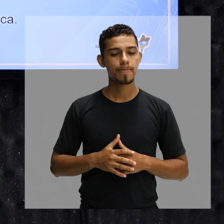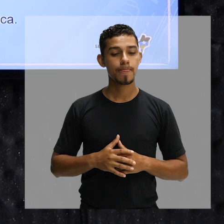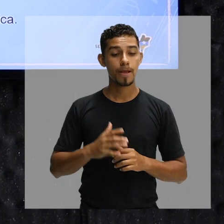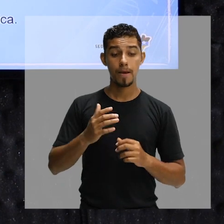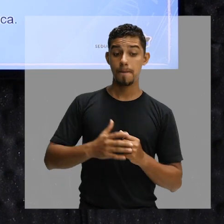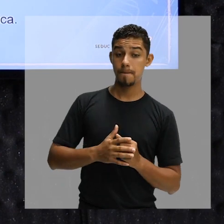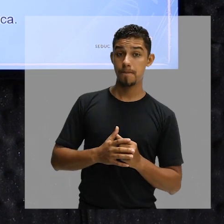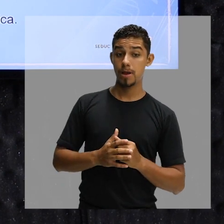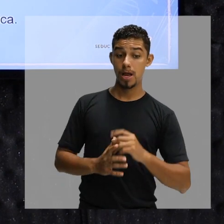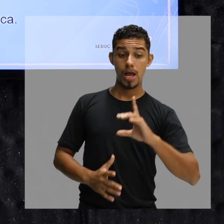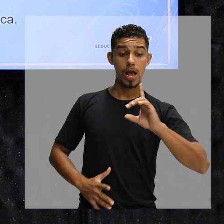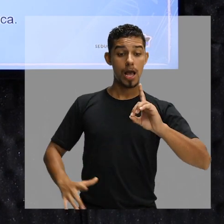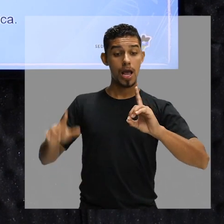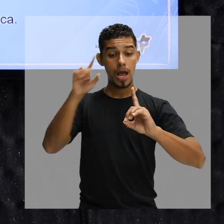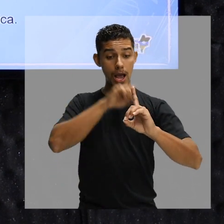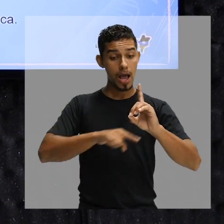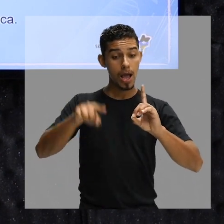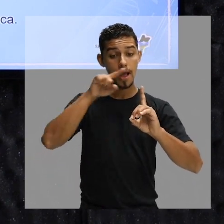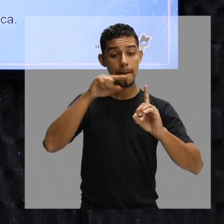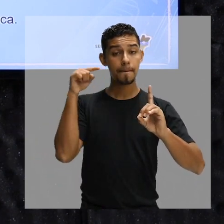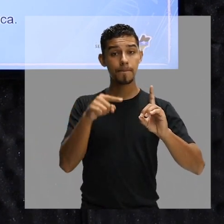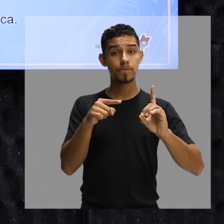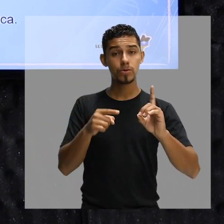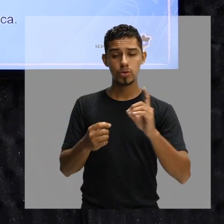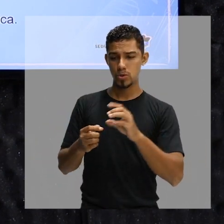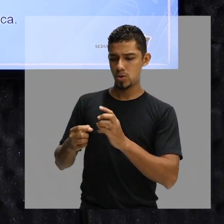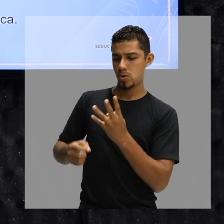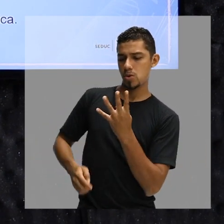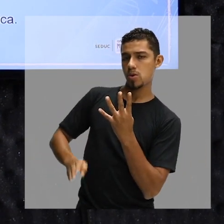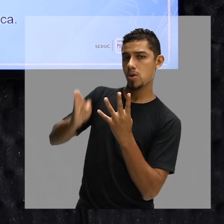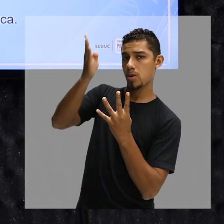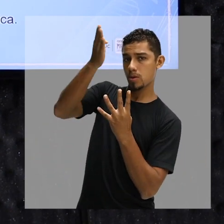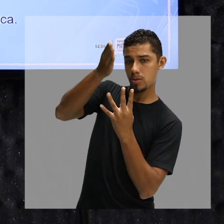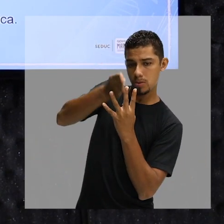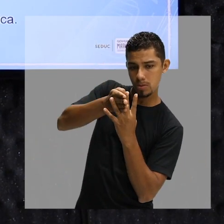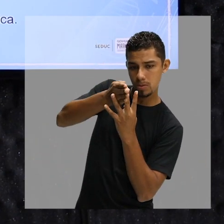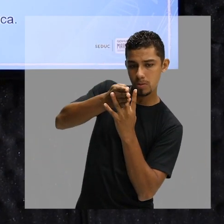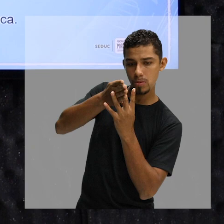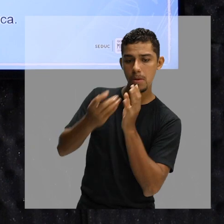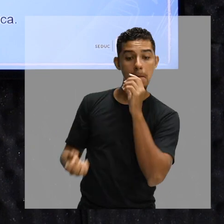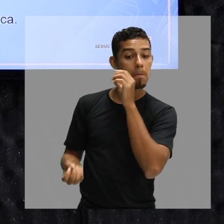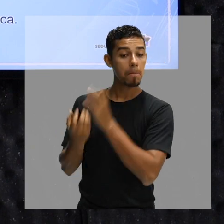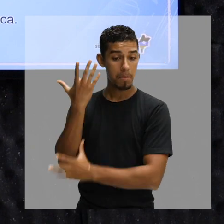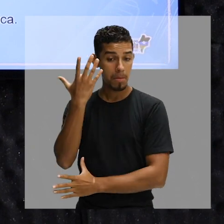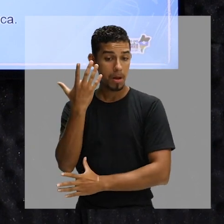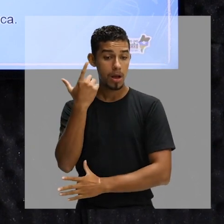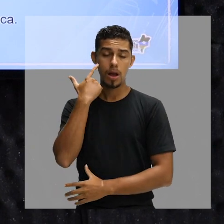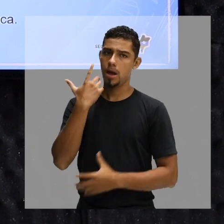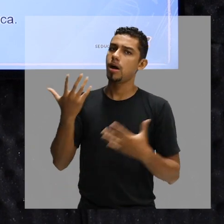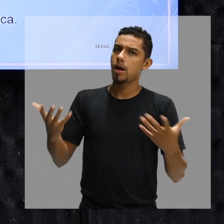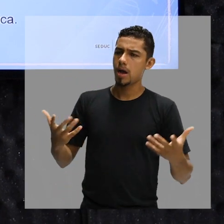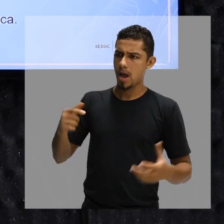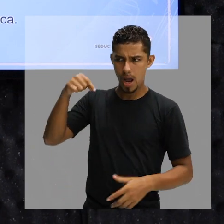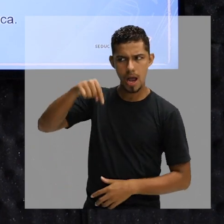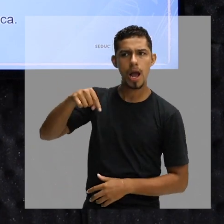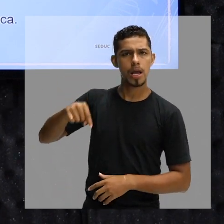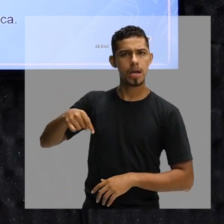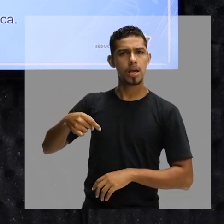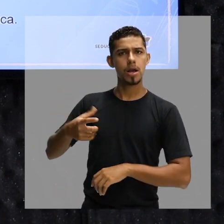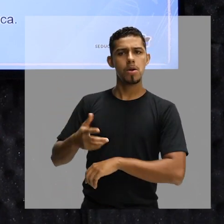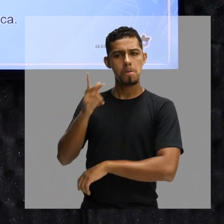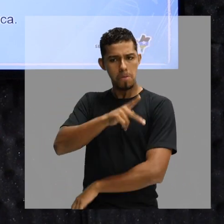barroco, a galera das artes aí, aqui tem muitos professores de arte, muito bom. Os professores de arte daqui, né,